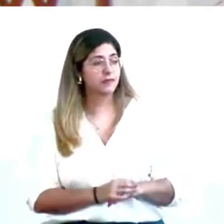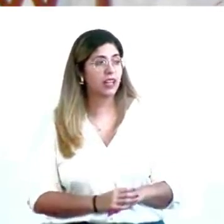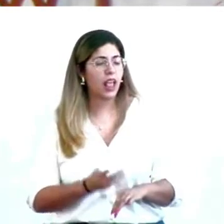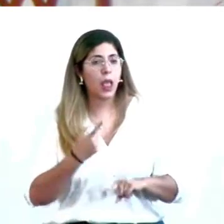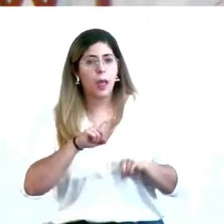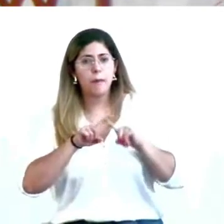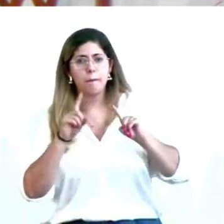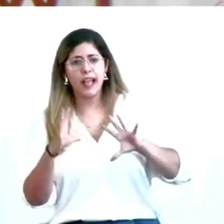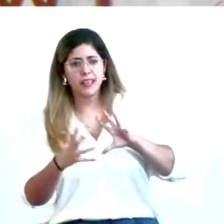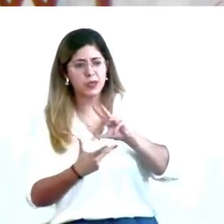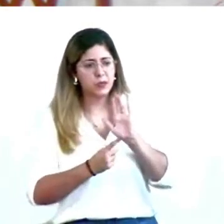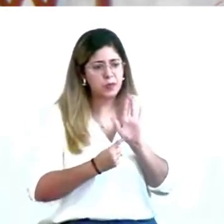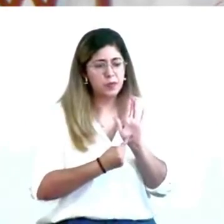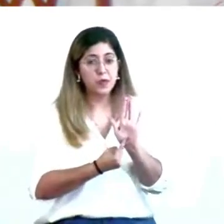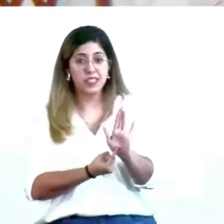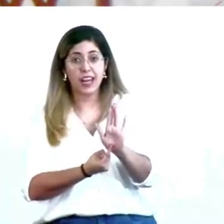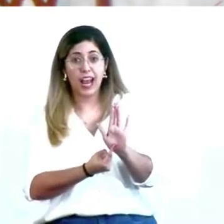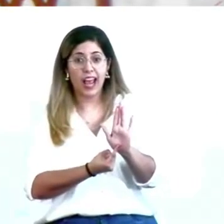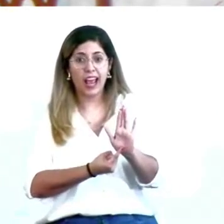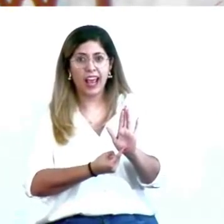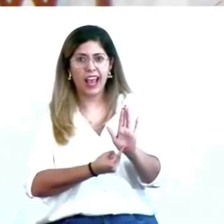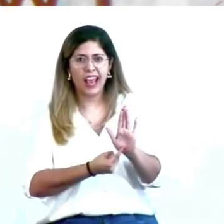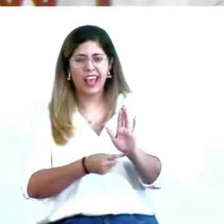no mundo uma representação de Cristo.